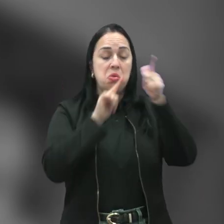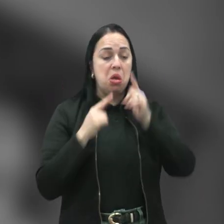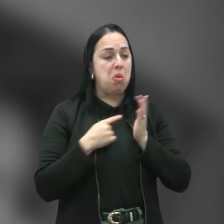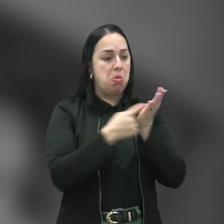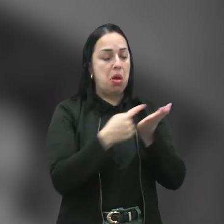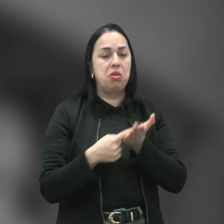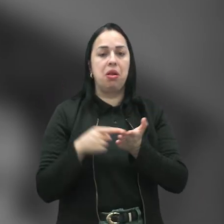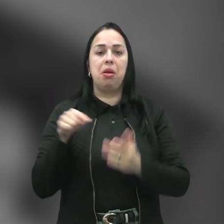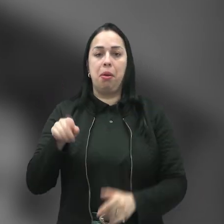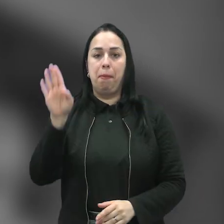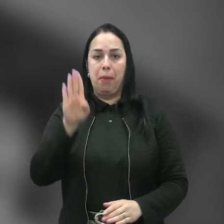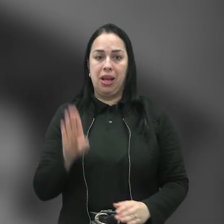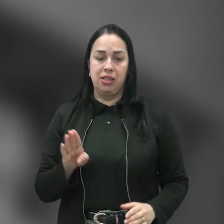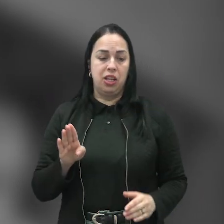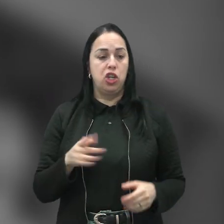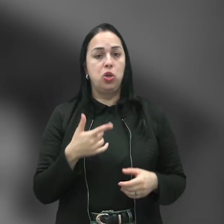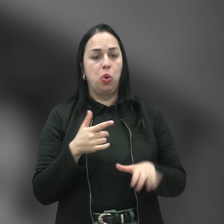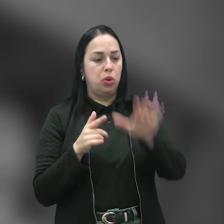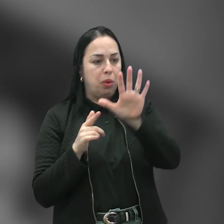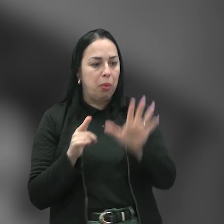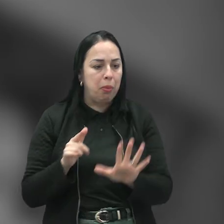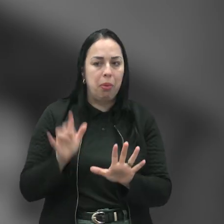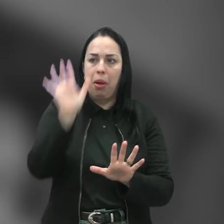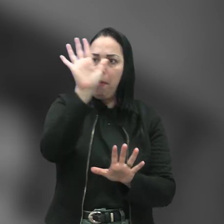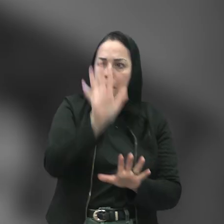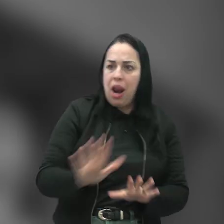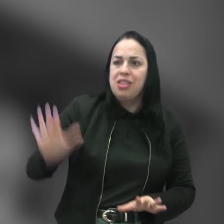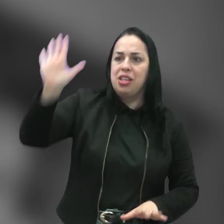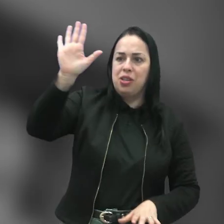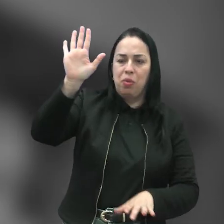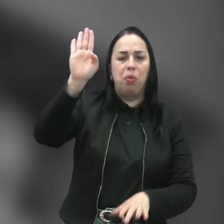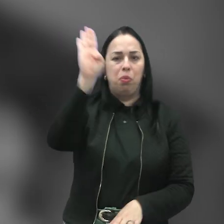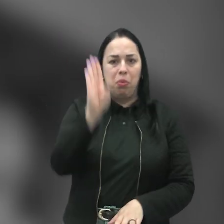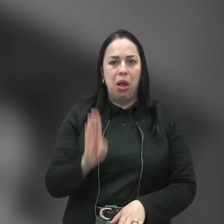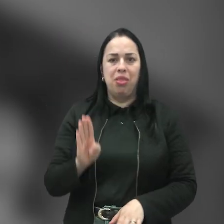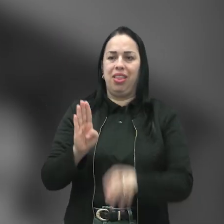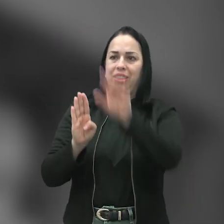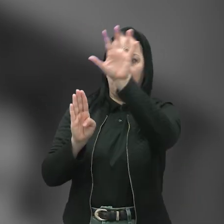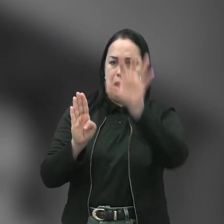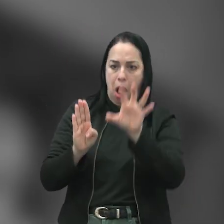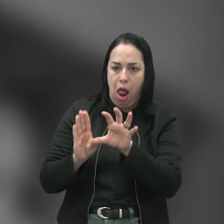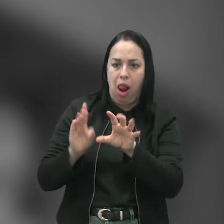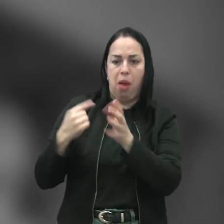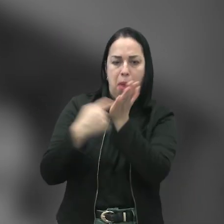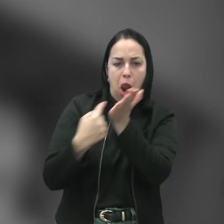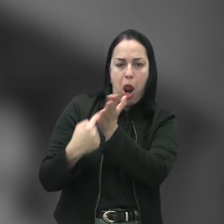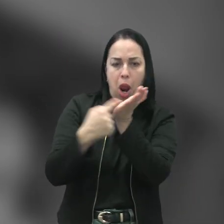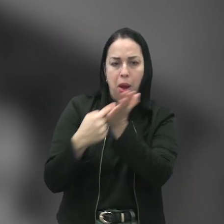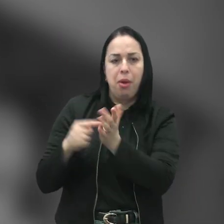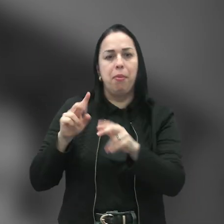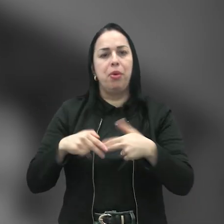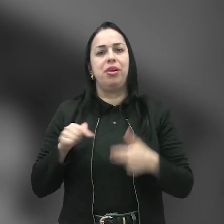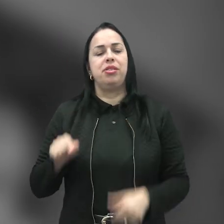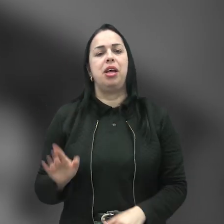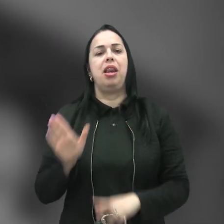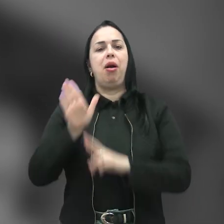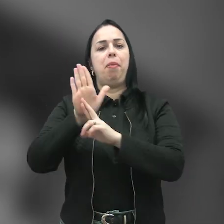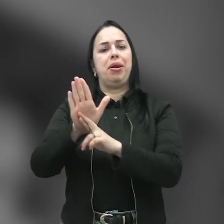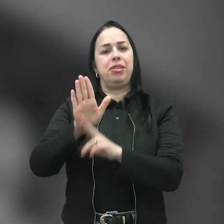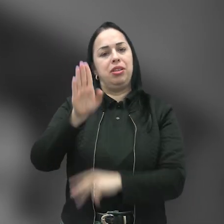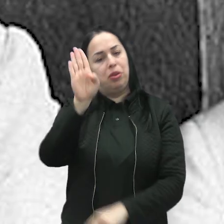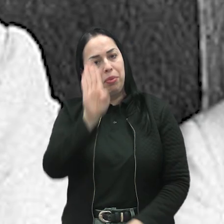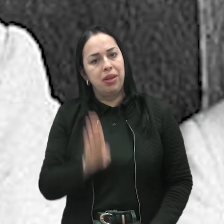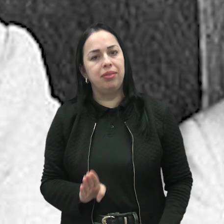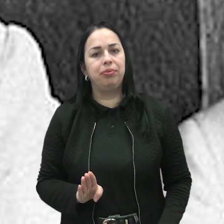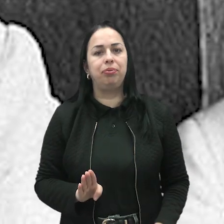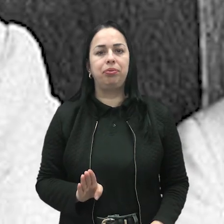as disputas de fronteiras entre o Brasil e países vizinhos, que ele se tornou o patrono da diplomacia